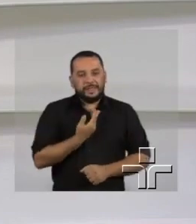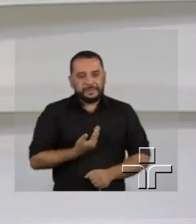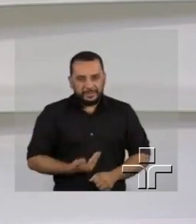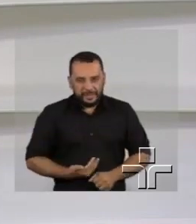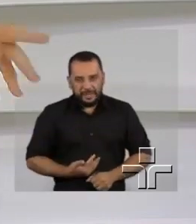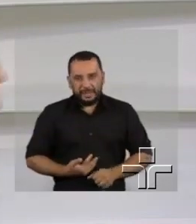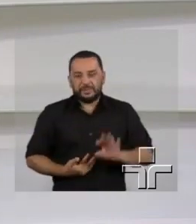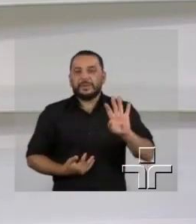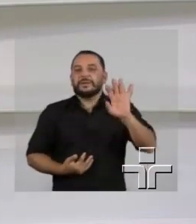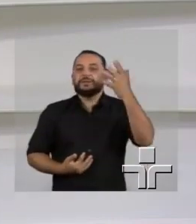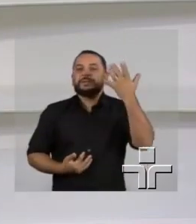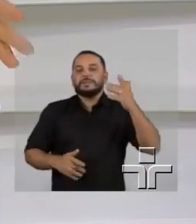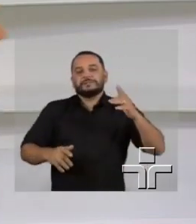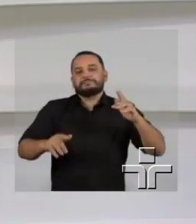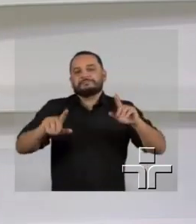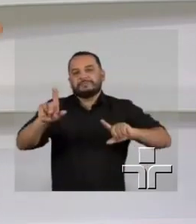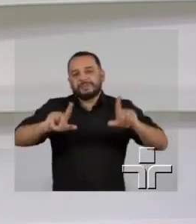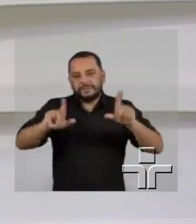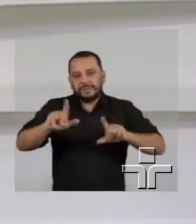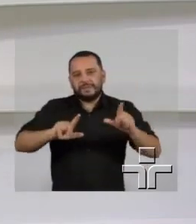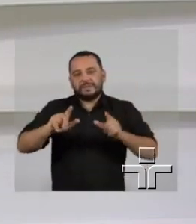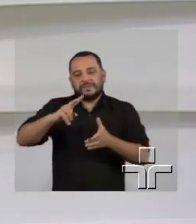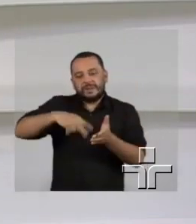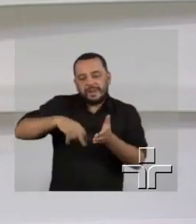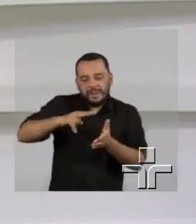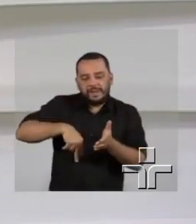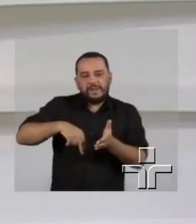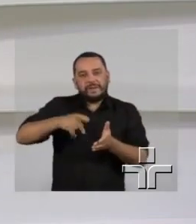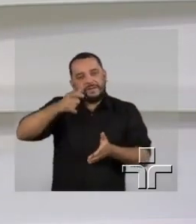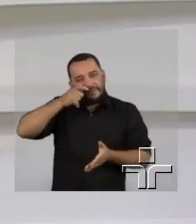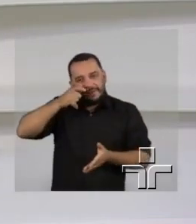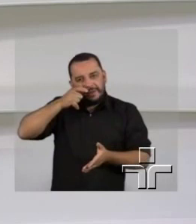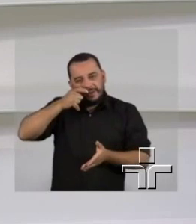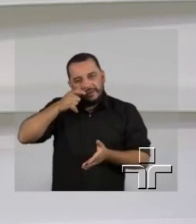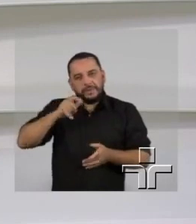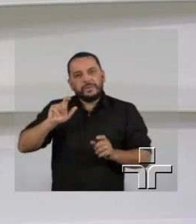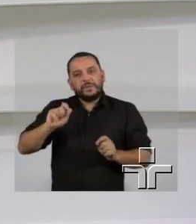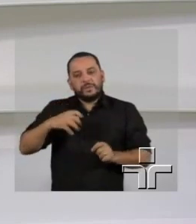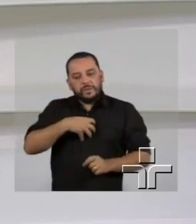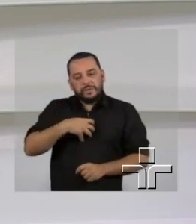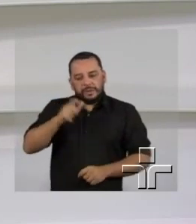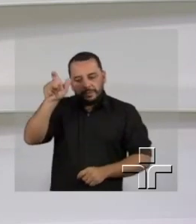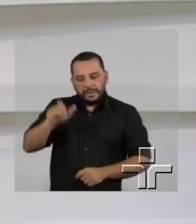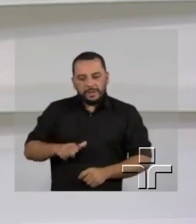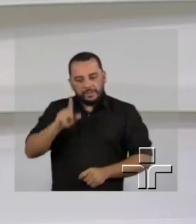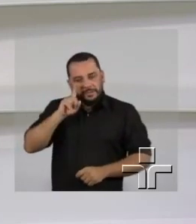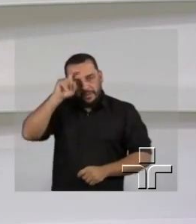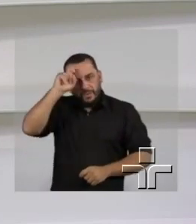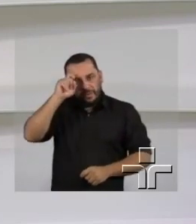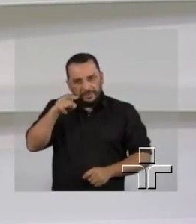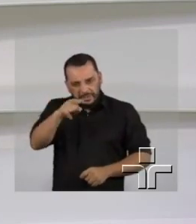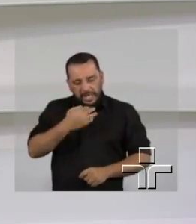um problema sério que foi estimular a divisão. Se